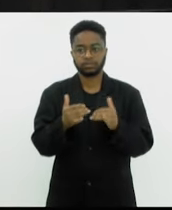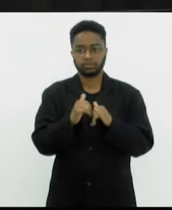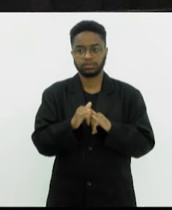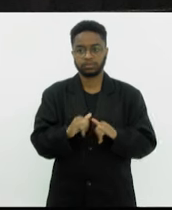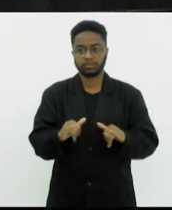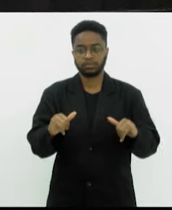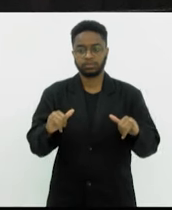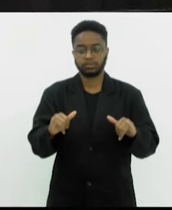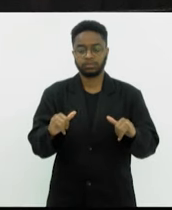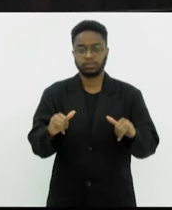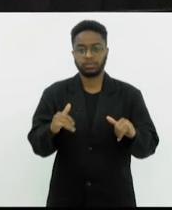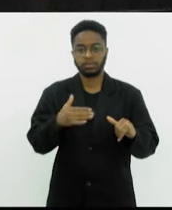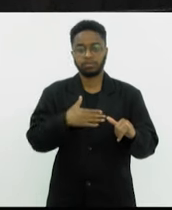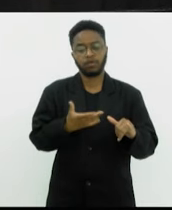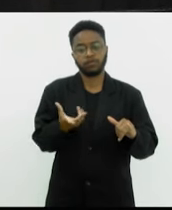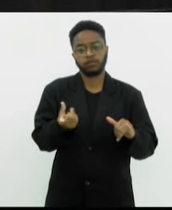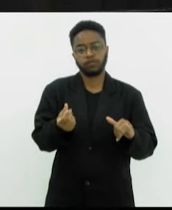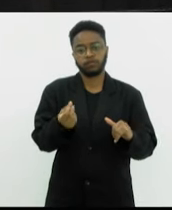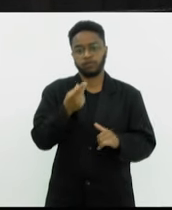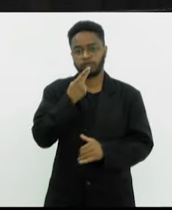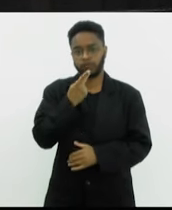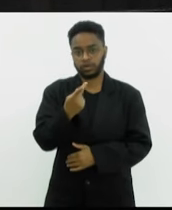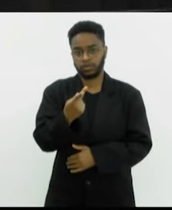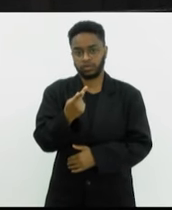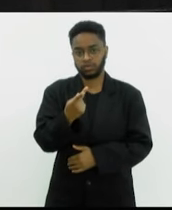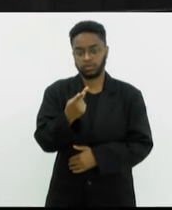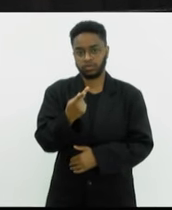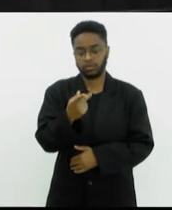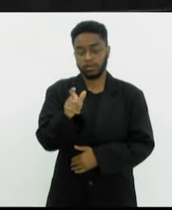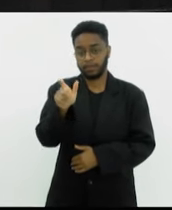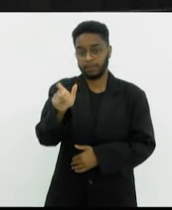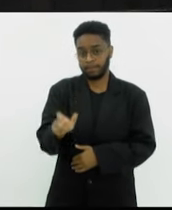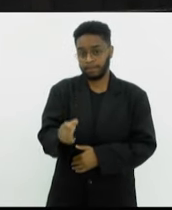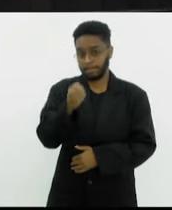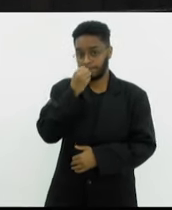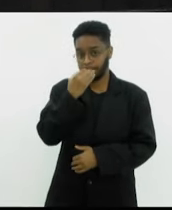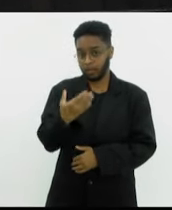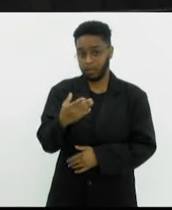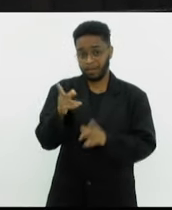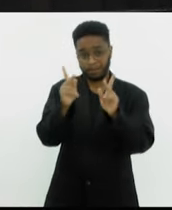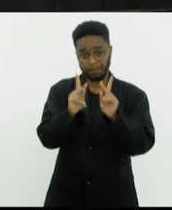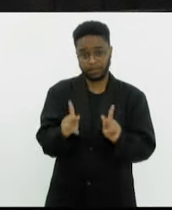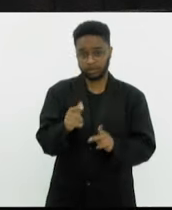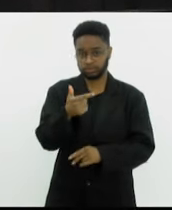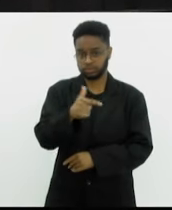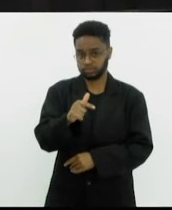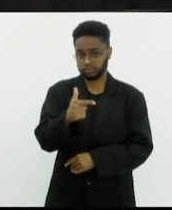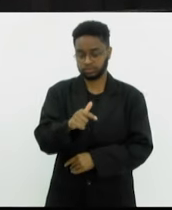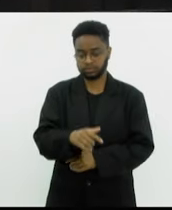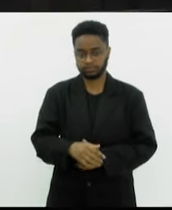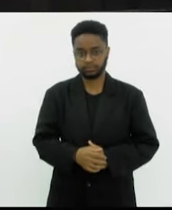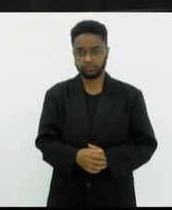o que meu avô dizia muitas vezes: o homem de bem não tem paz.